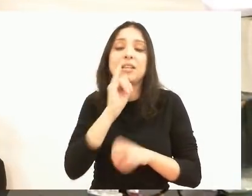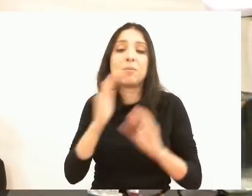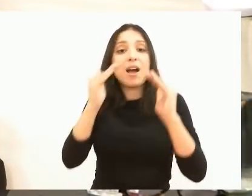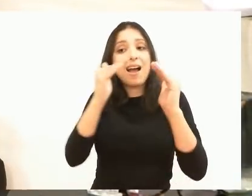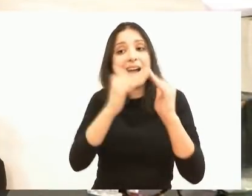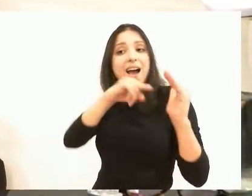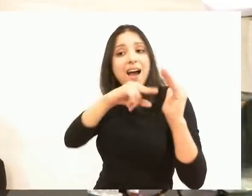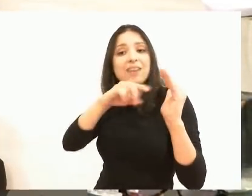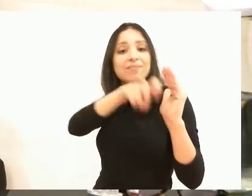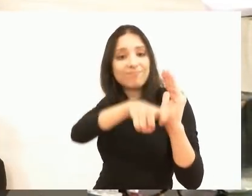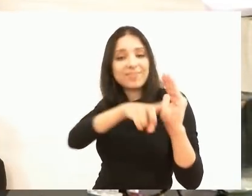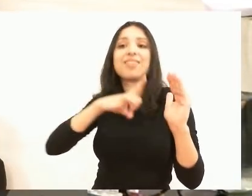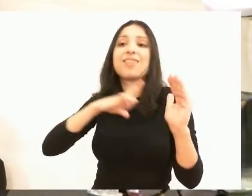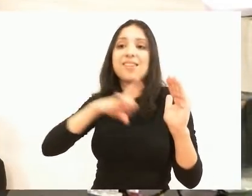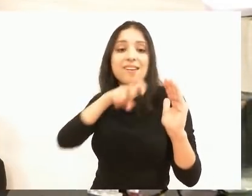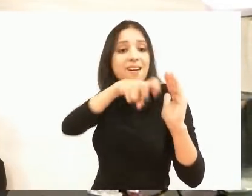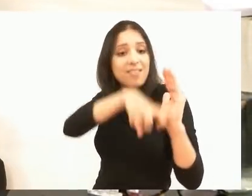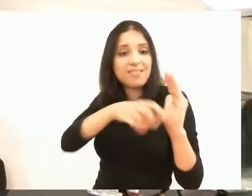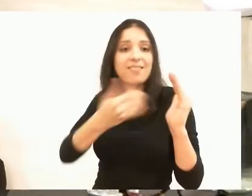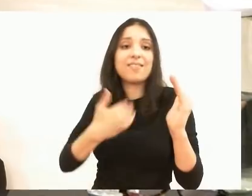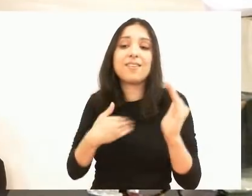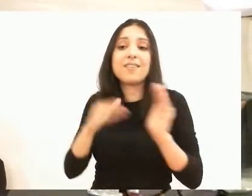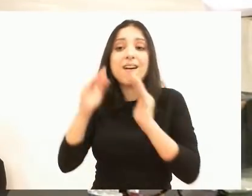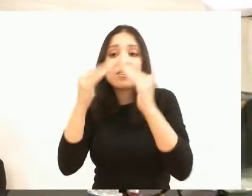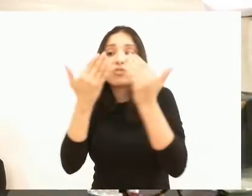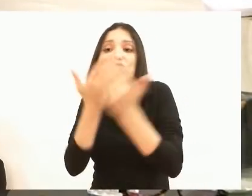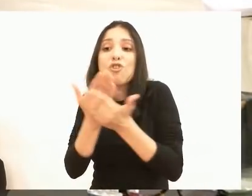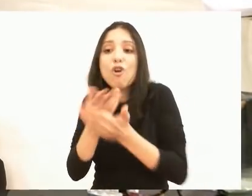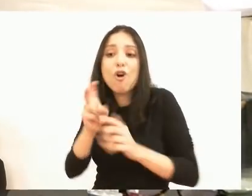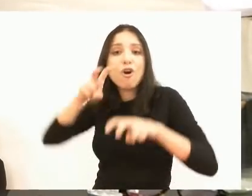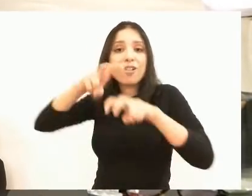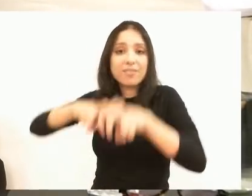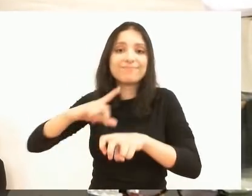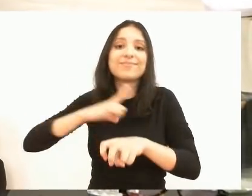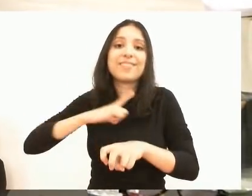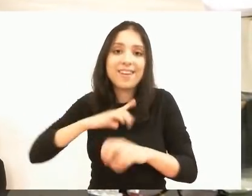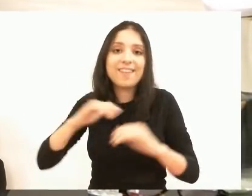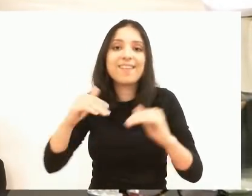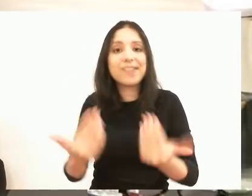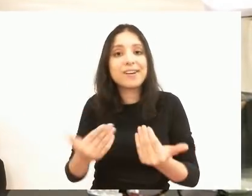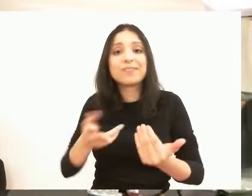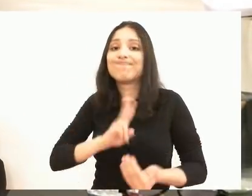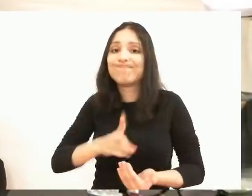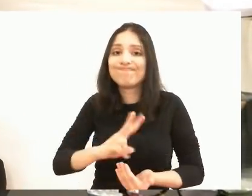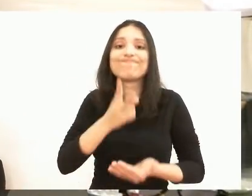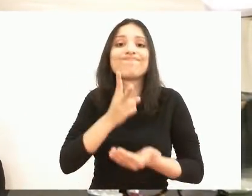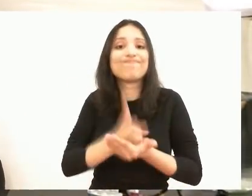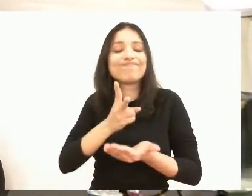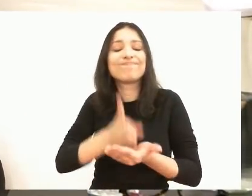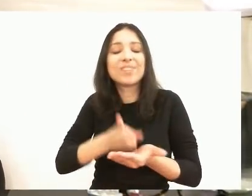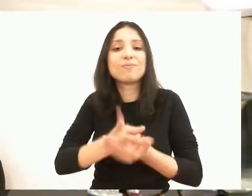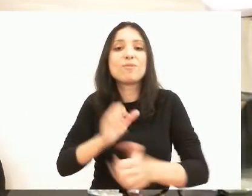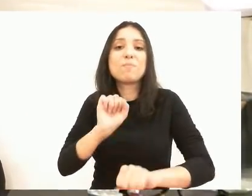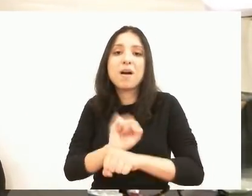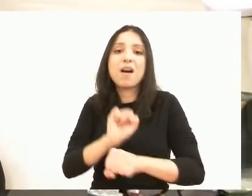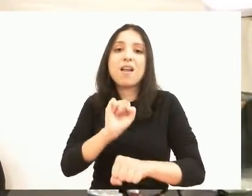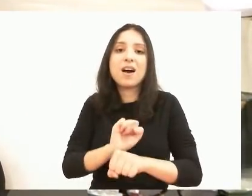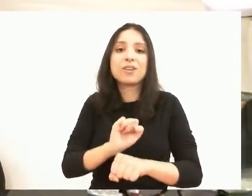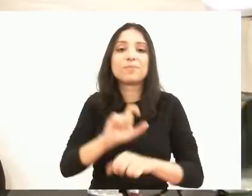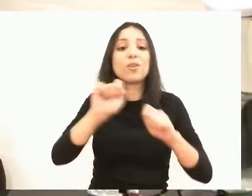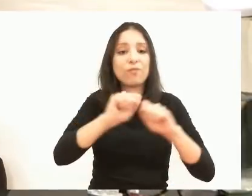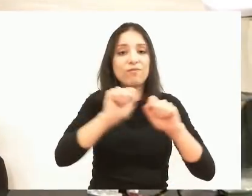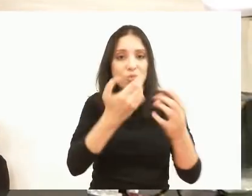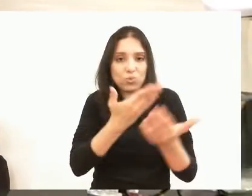a criança a bola tem um estudo eu fiz um trabalho que lhe um solo que eles se chamou